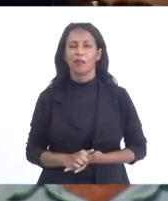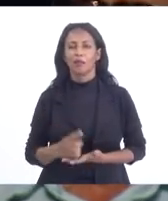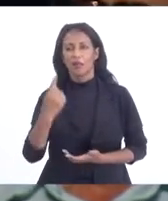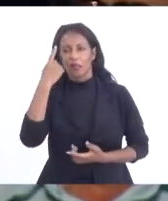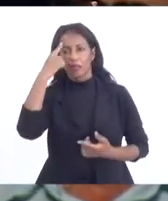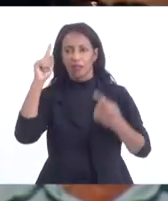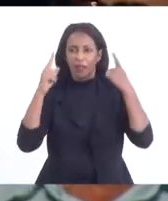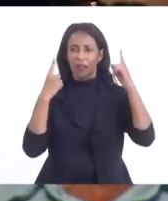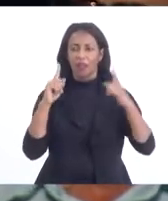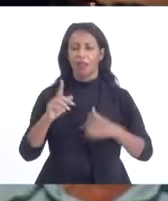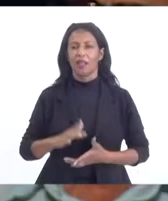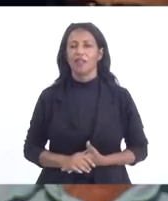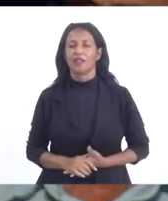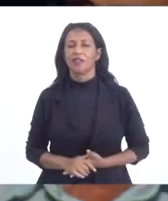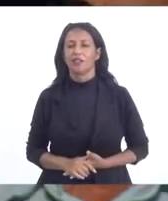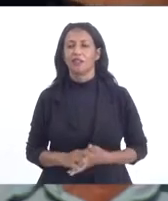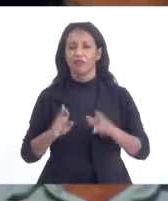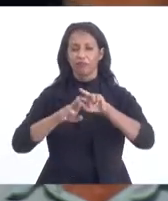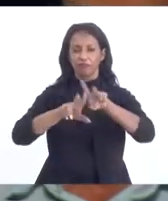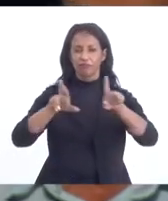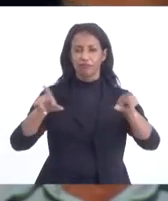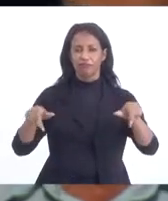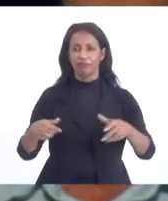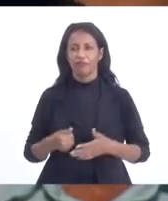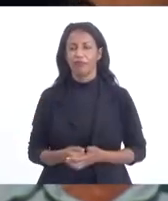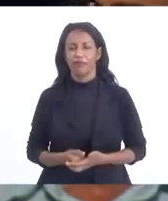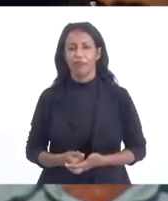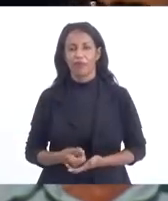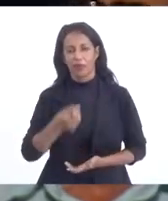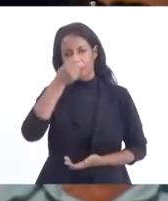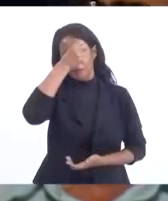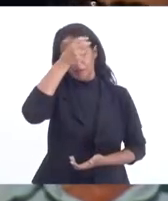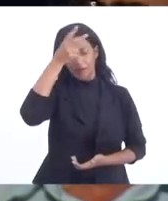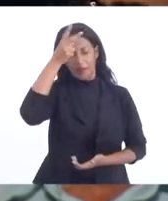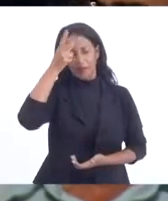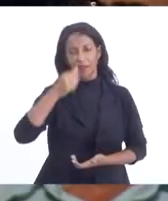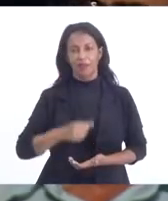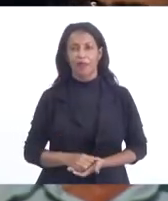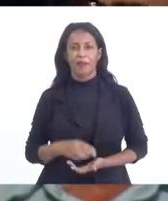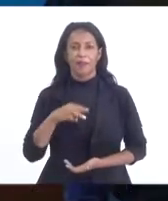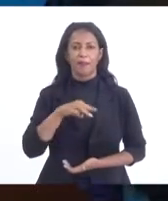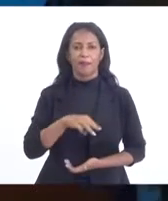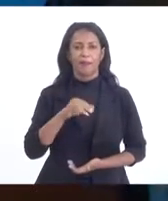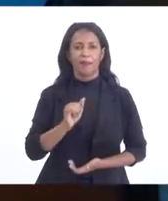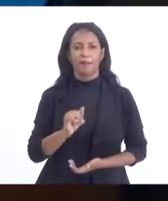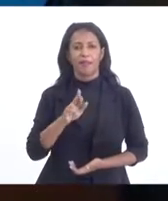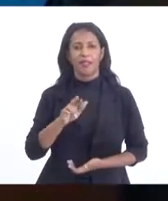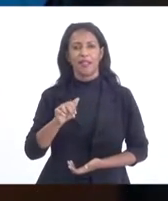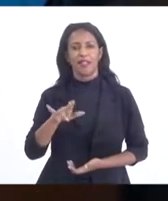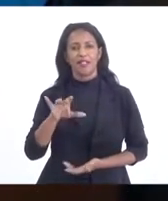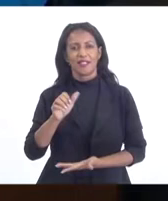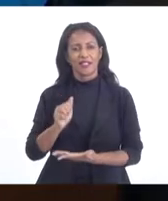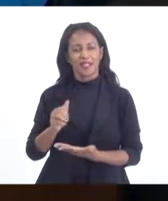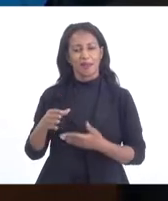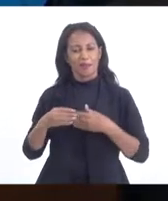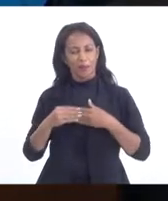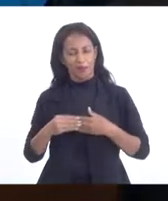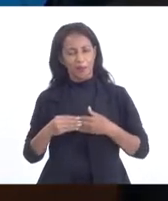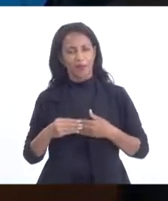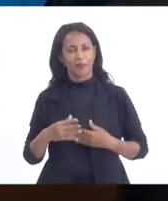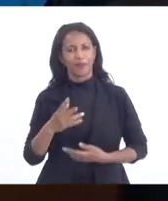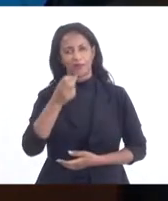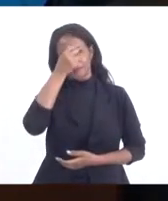ideias nacionalistas. Meu prefeito de Miracema, Clovinho, saúdo os